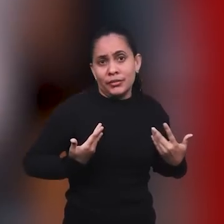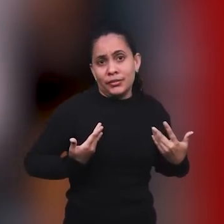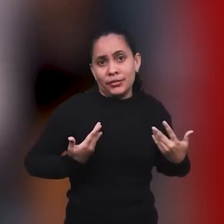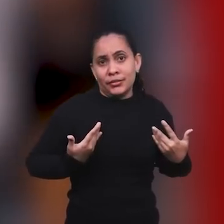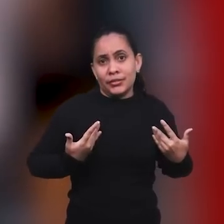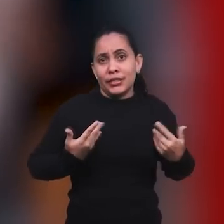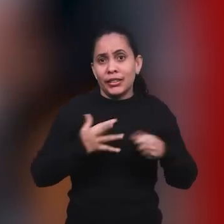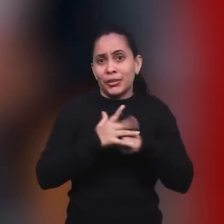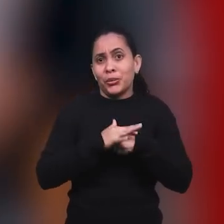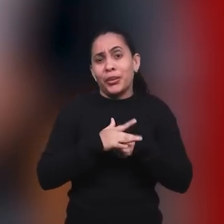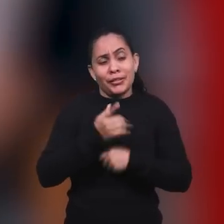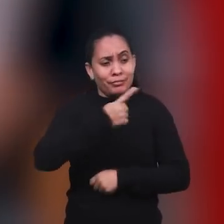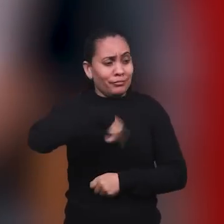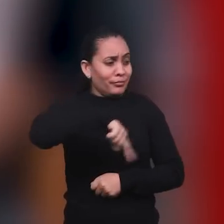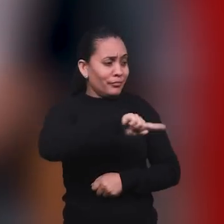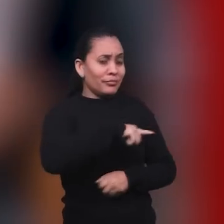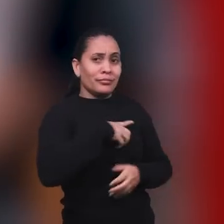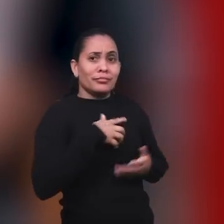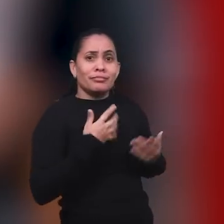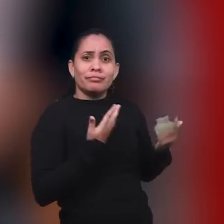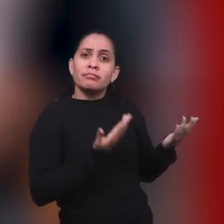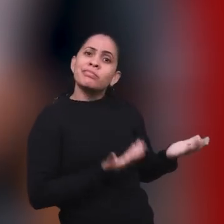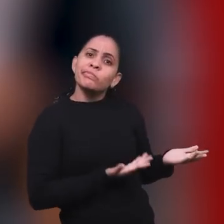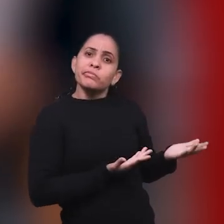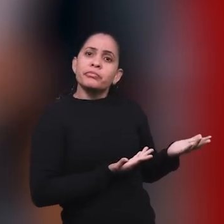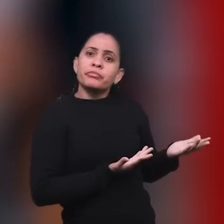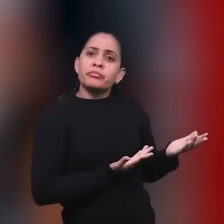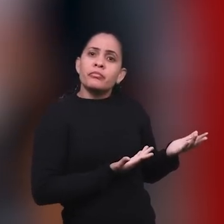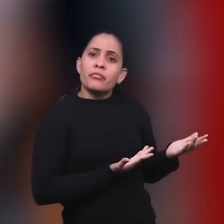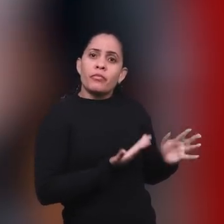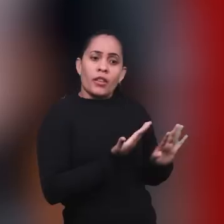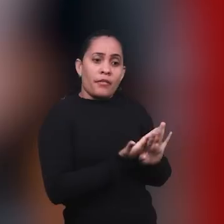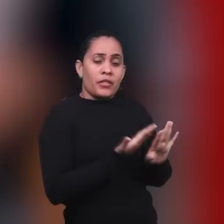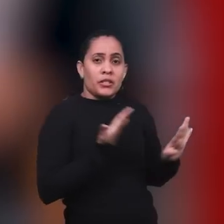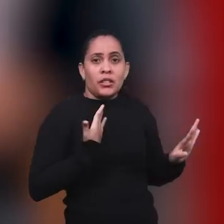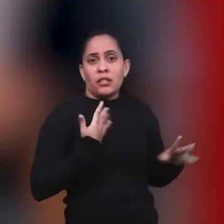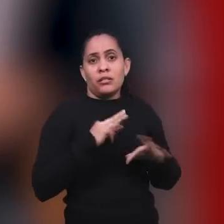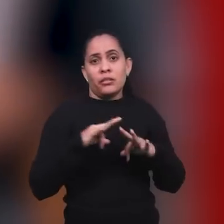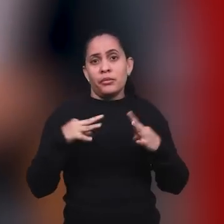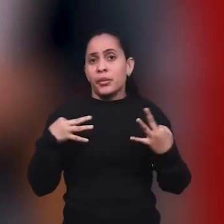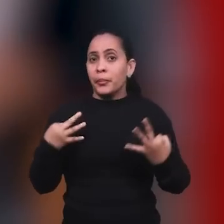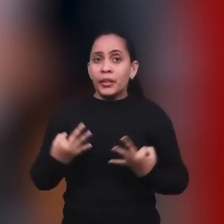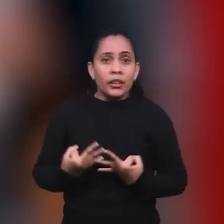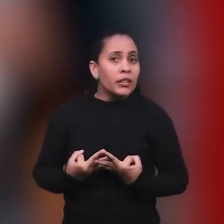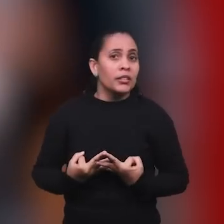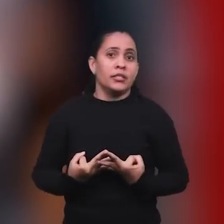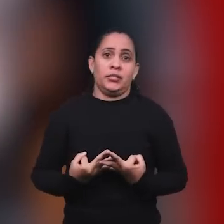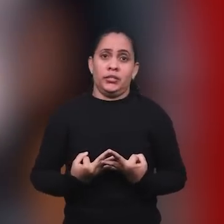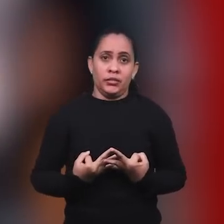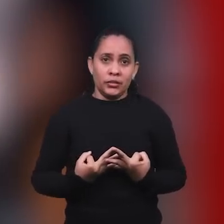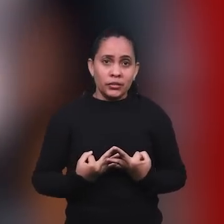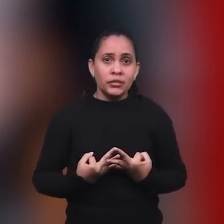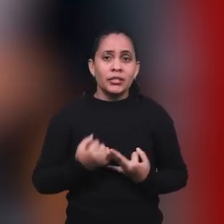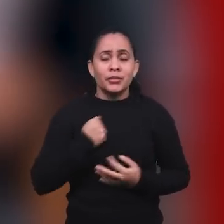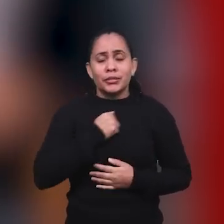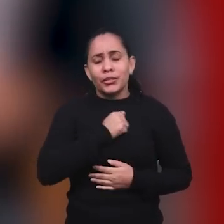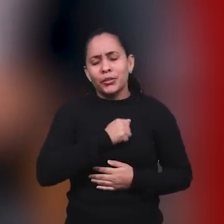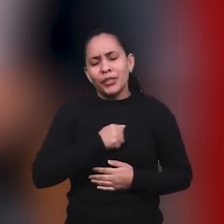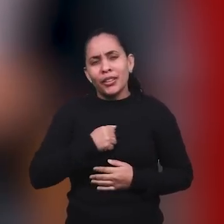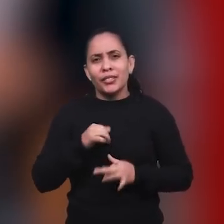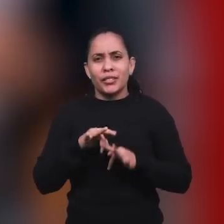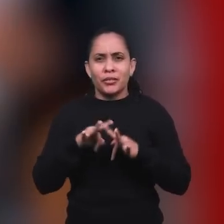situação, imaginam, eles estavam afastados da família, deviam estar saudosos da